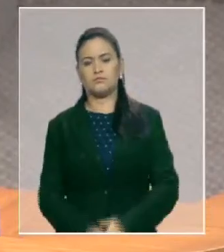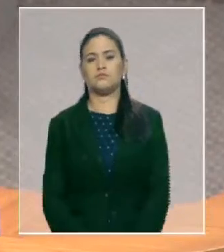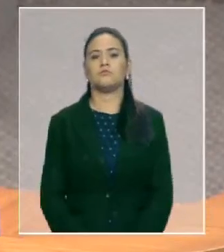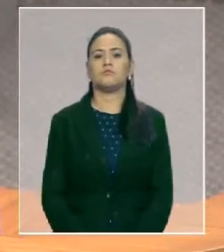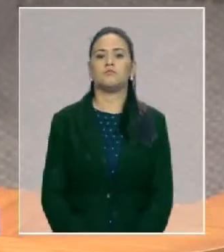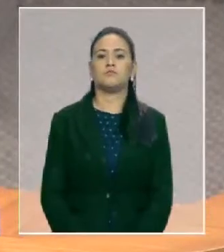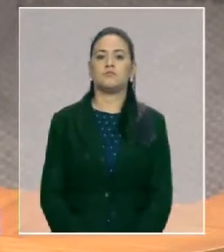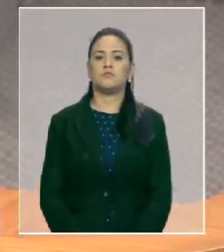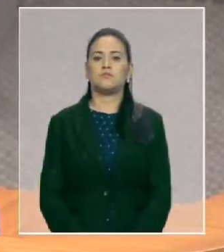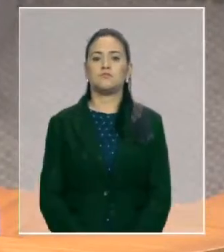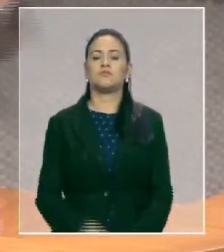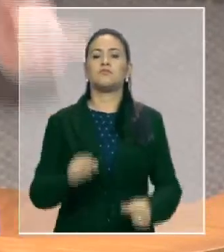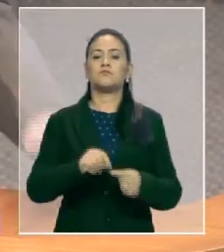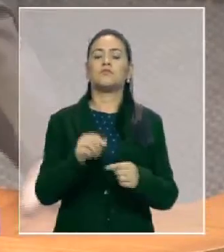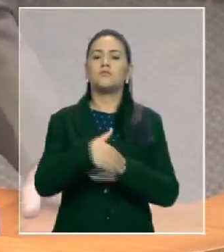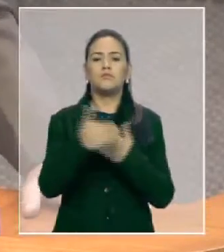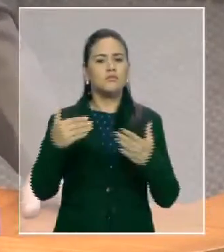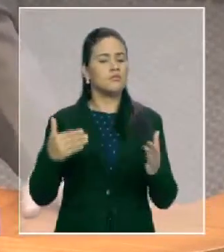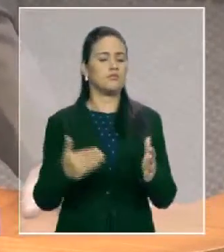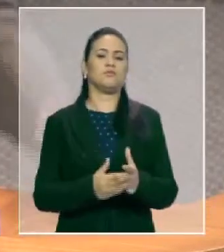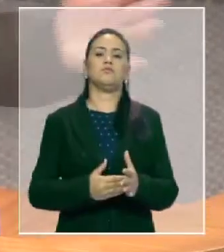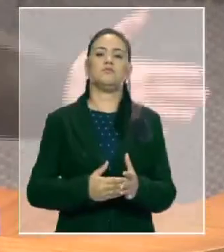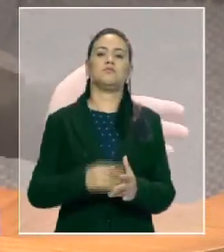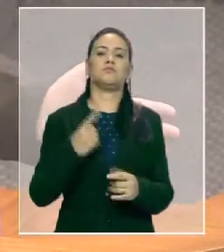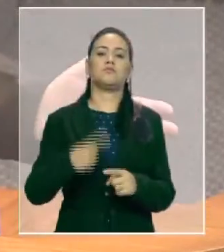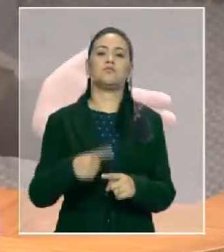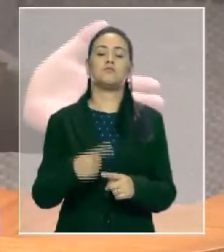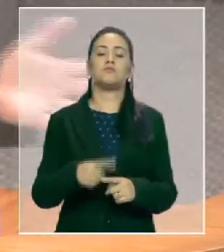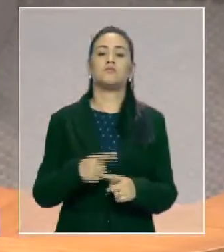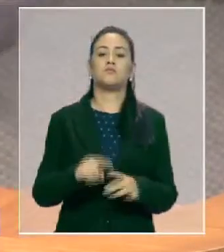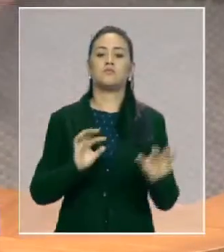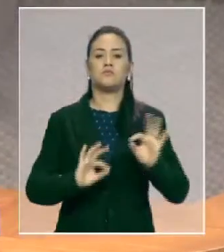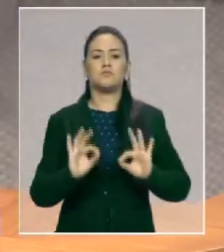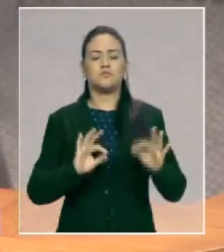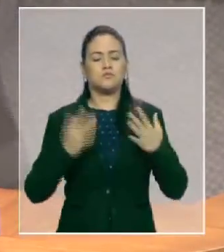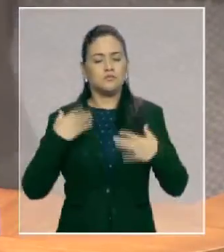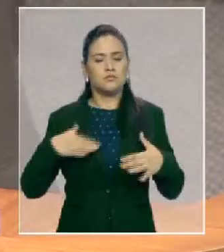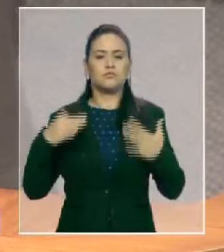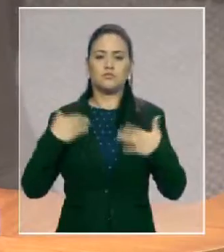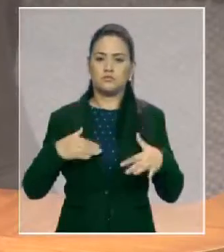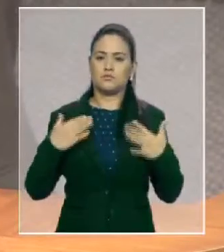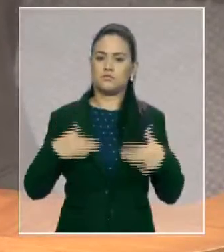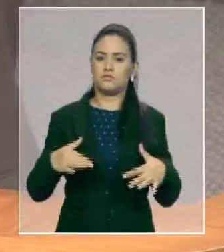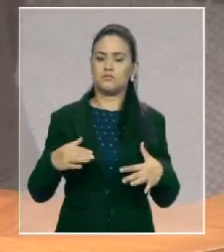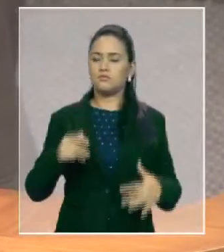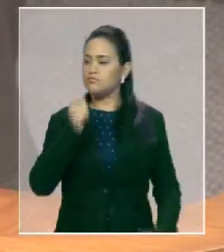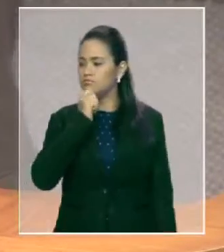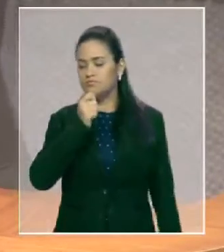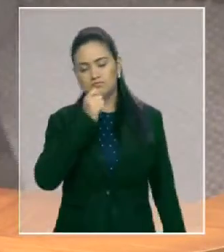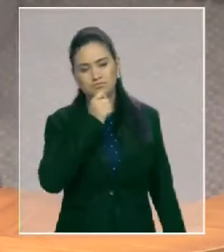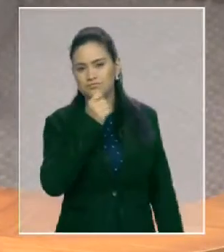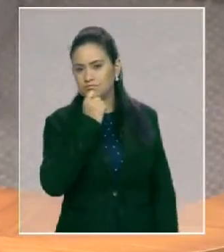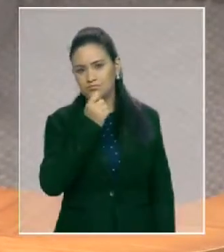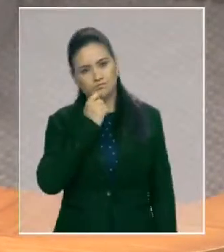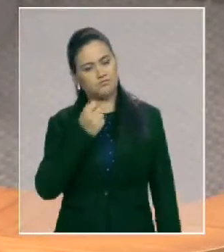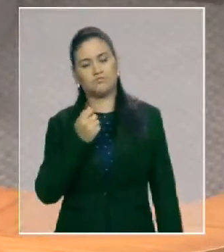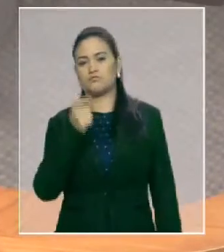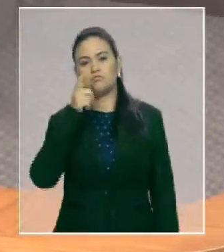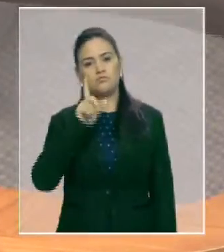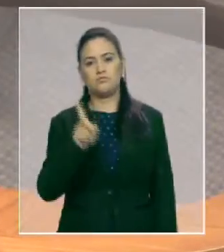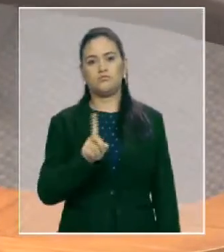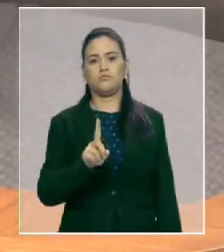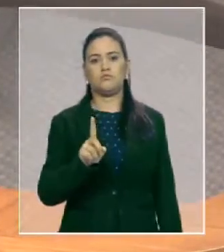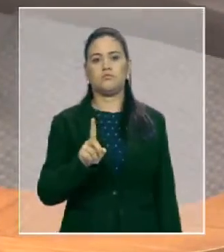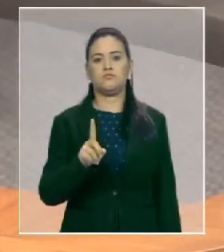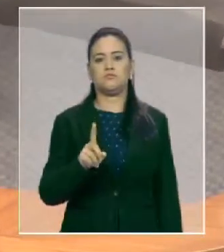Vamos fazer tudo, pelo menos, para a gente estabilizar. Não se conseguiu. Nós não podemos falar com o governo passado, que o governo passado